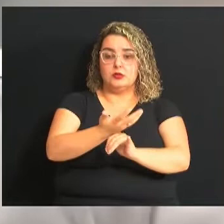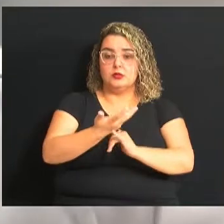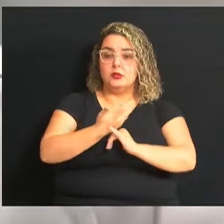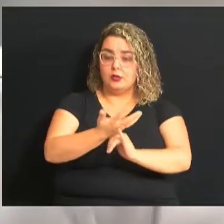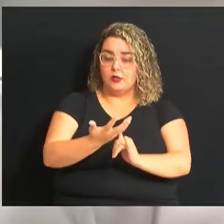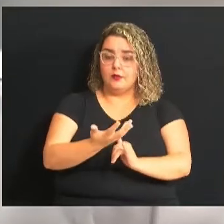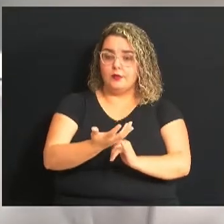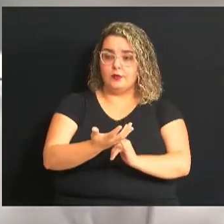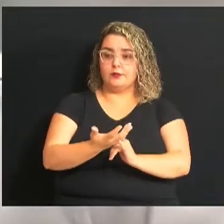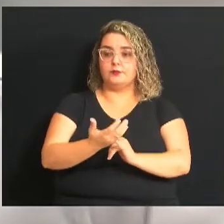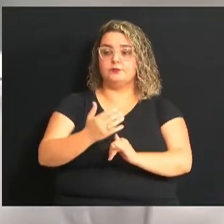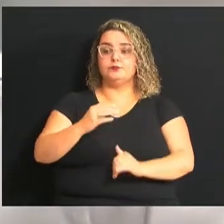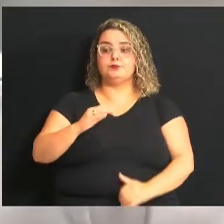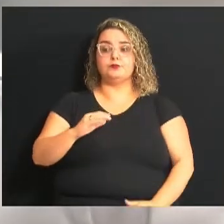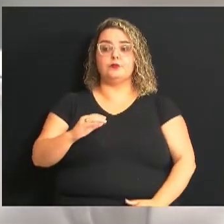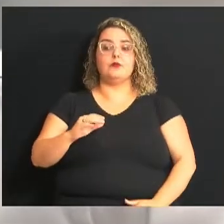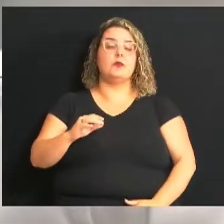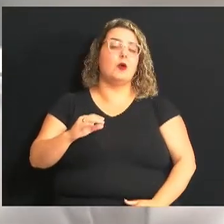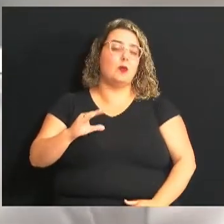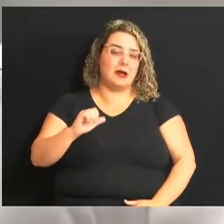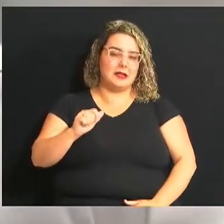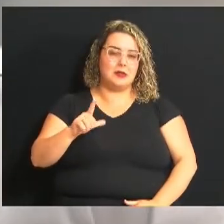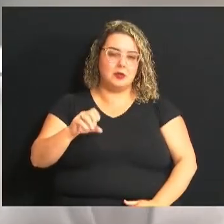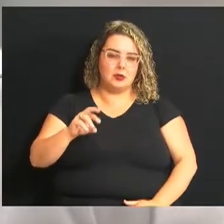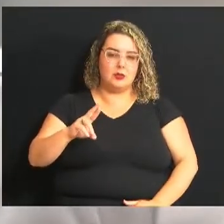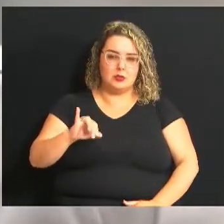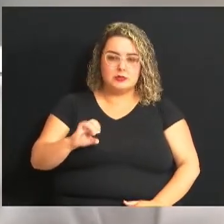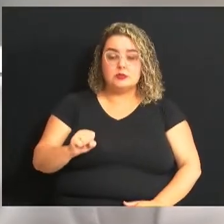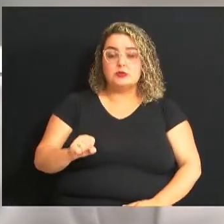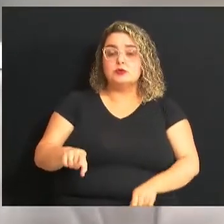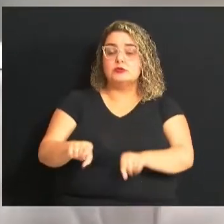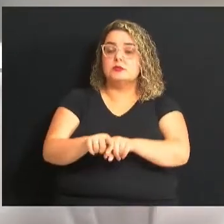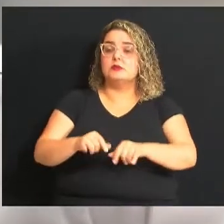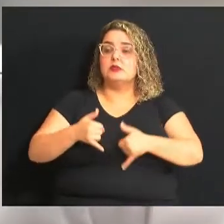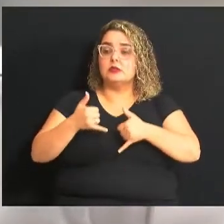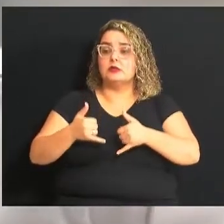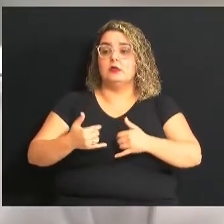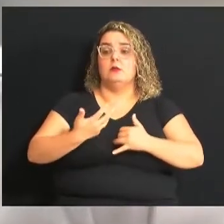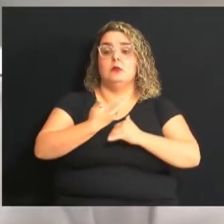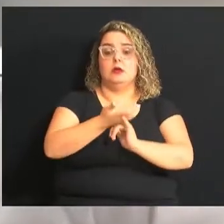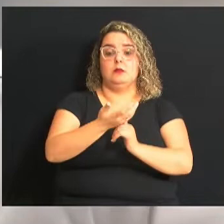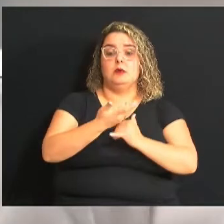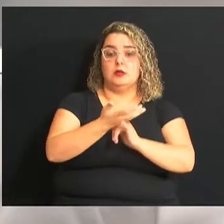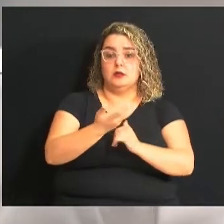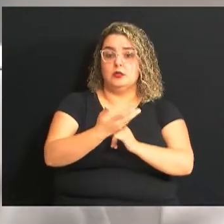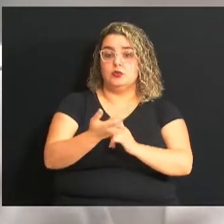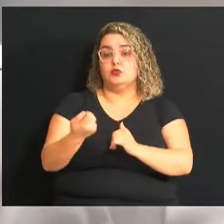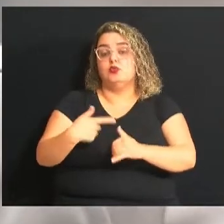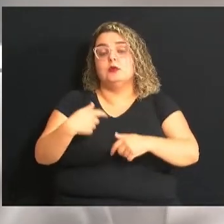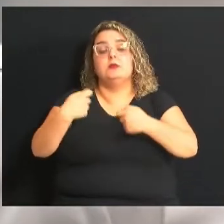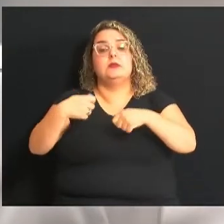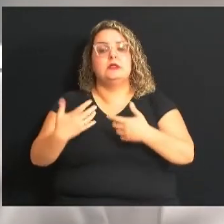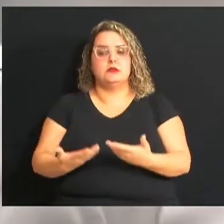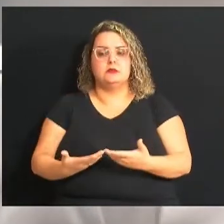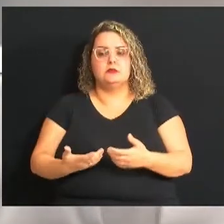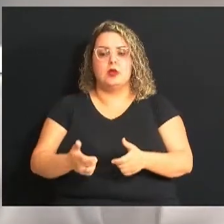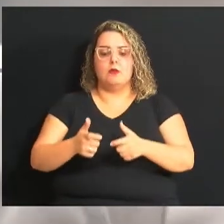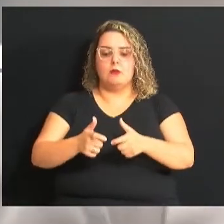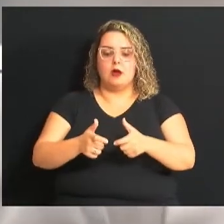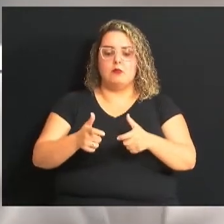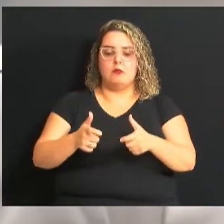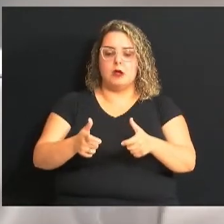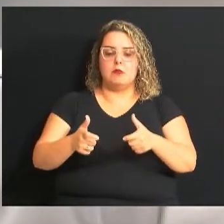gasto energético. Você ingere muito mais calorias do que você deveria. Isso vai ficando